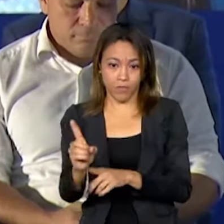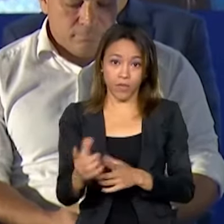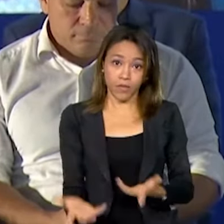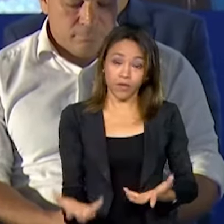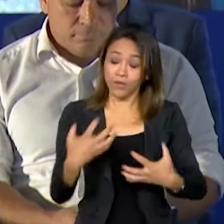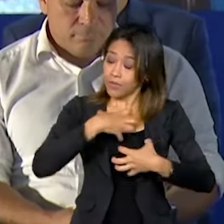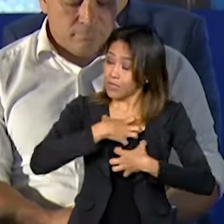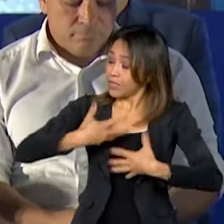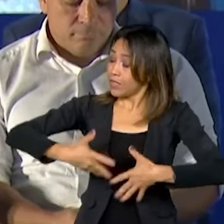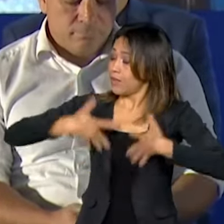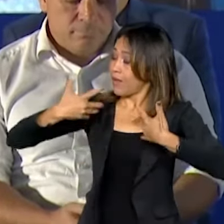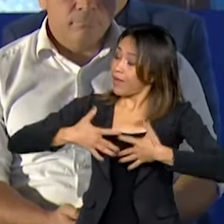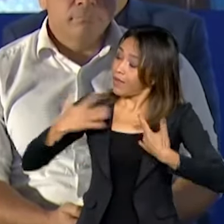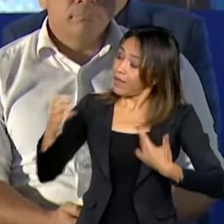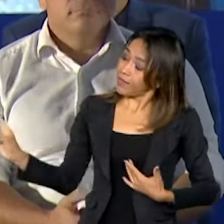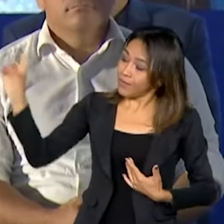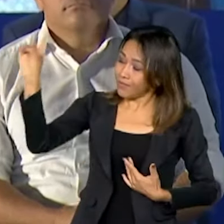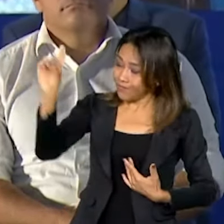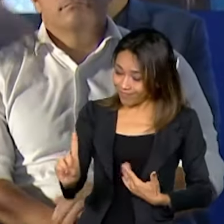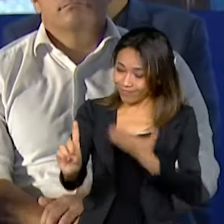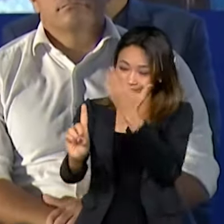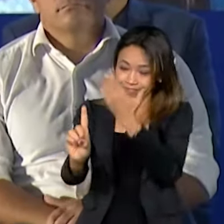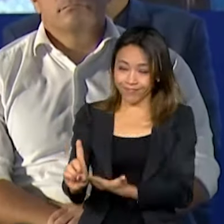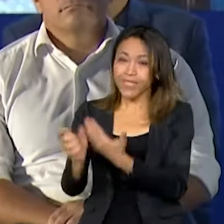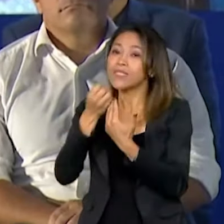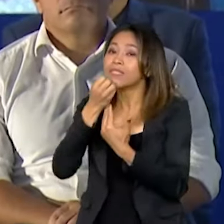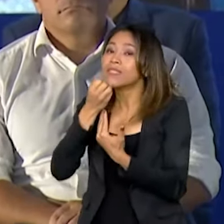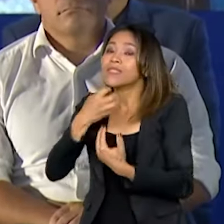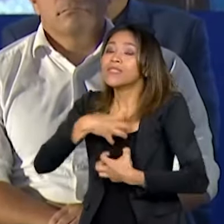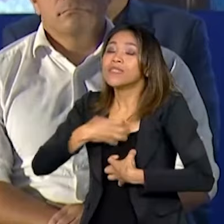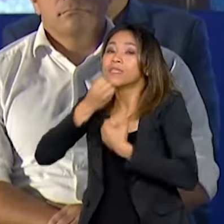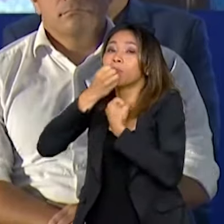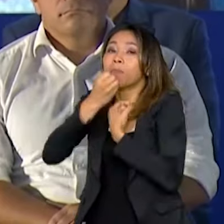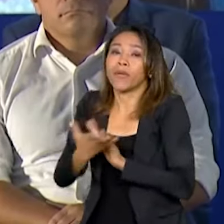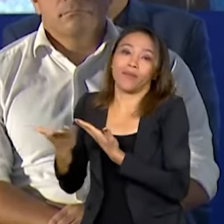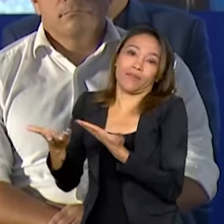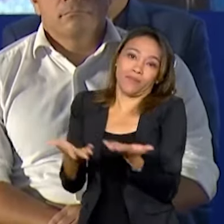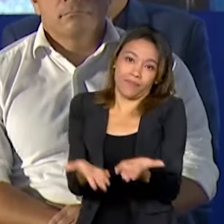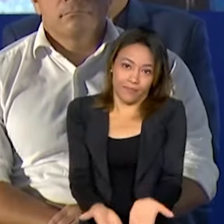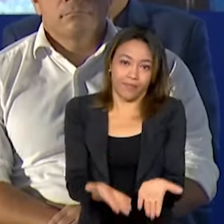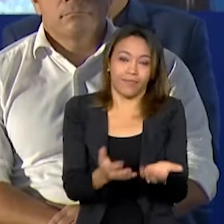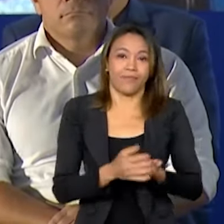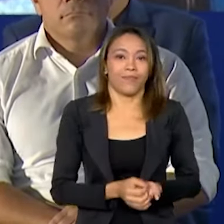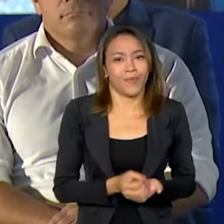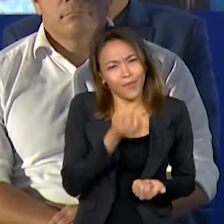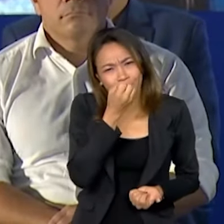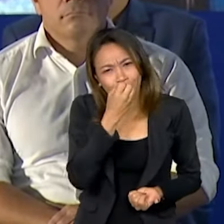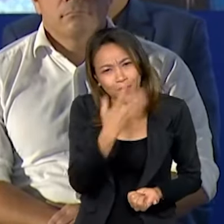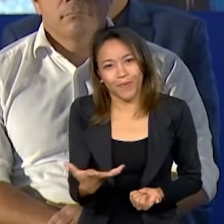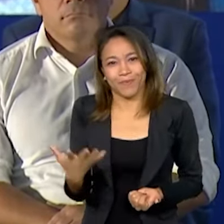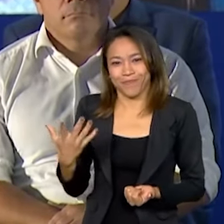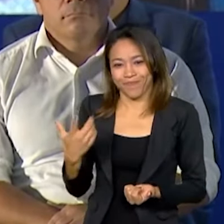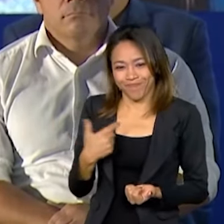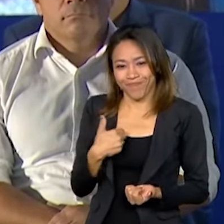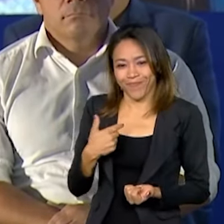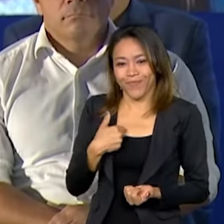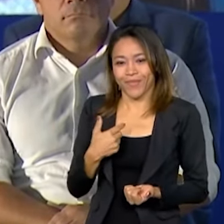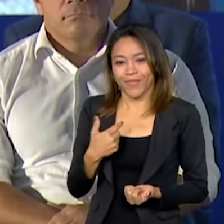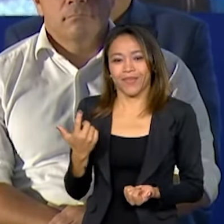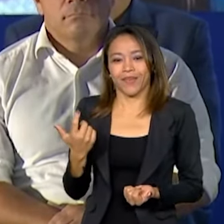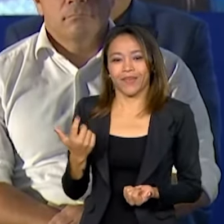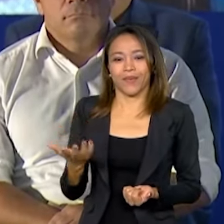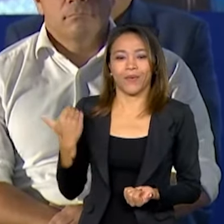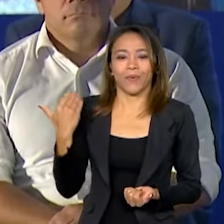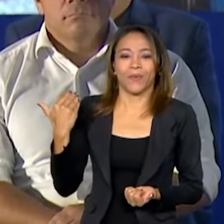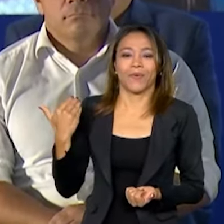senhor aqui. O senhor vai ser sempre muito bem-vindo, esteja em casa. E, assim, que bom que eu pude fazer essa reparação histórica, de fazer